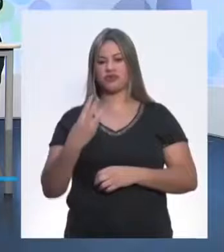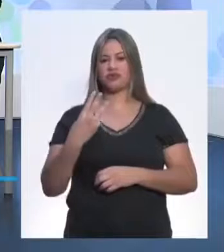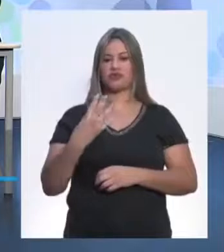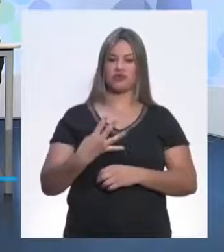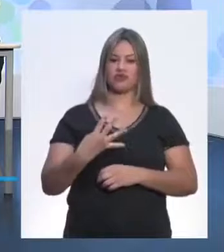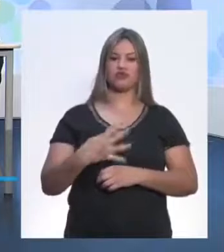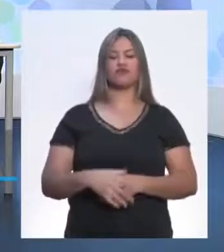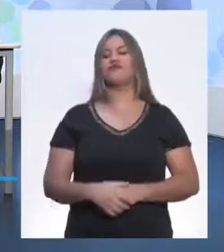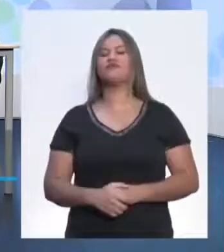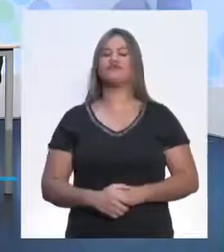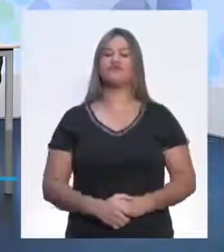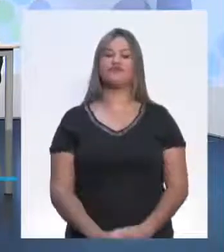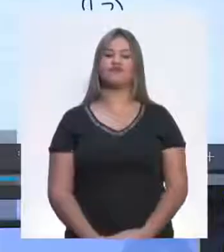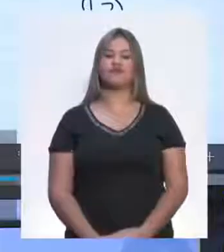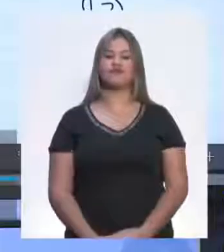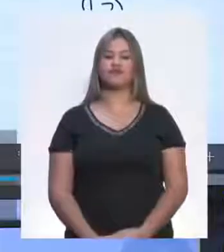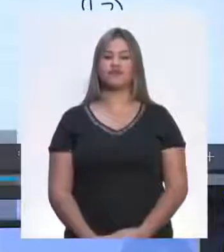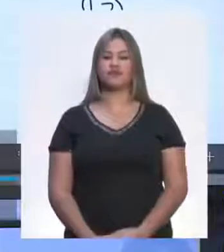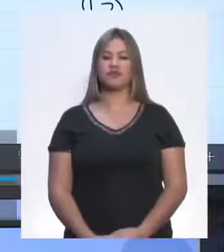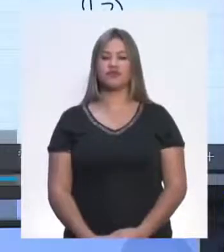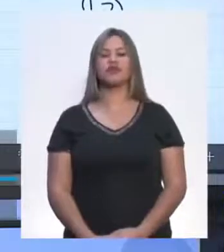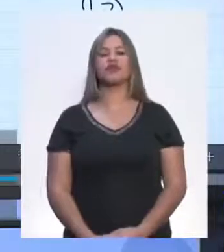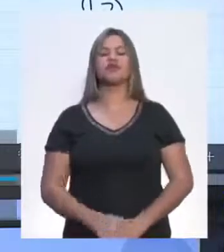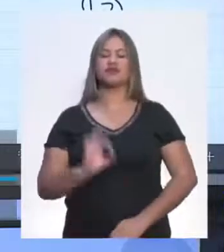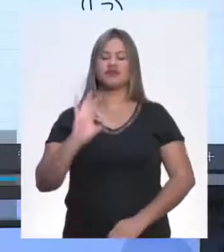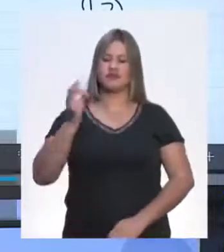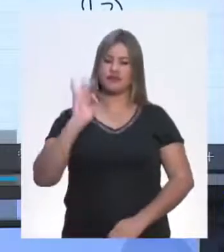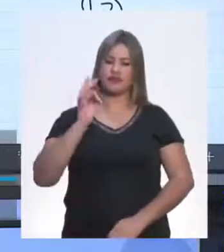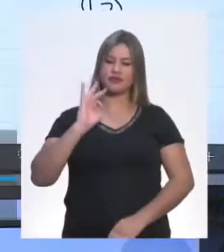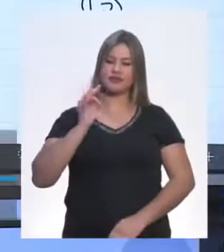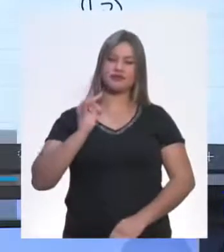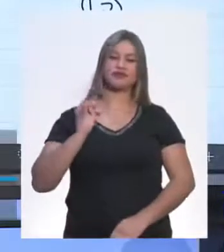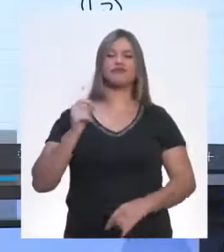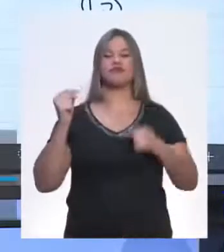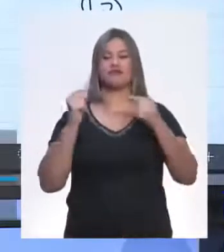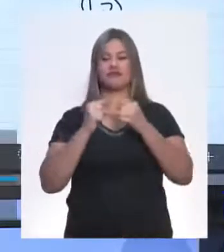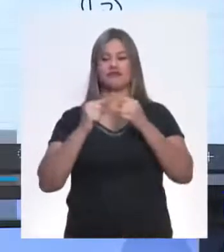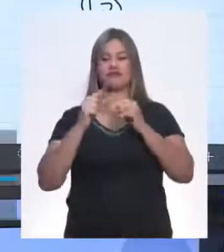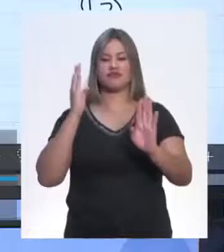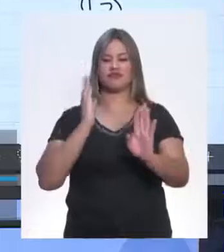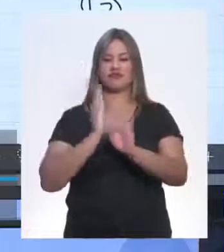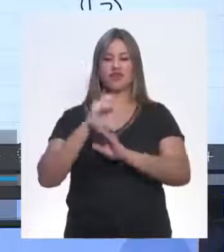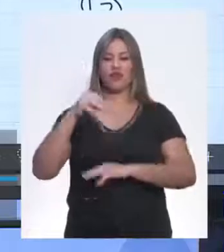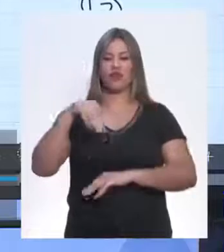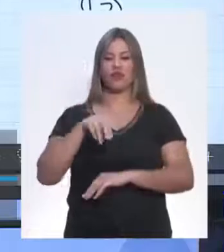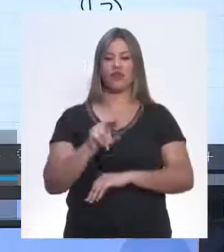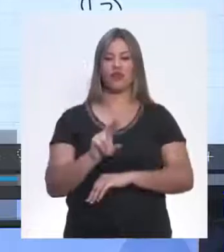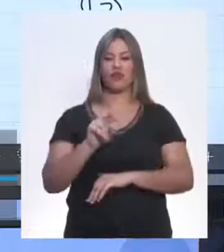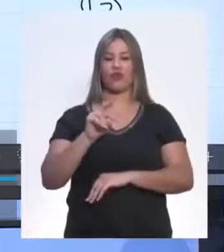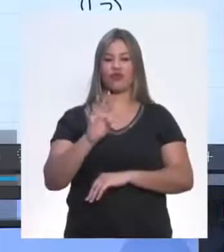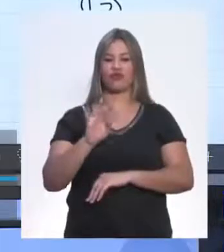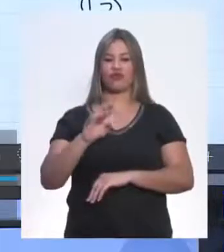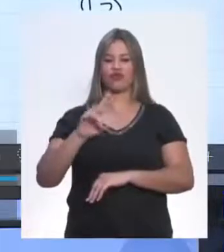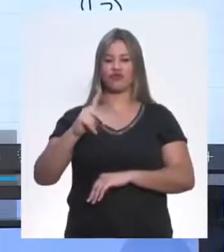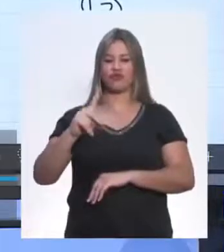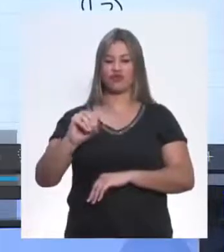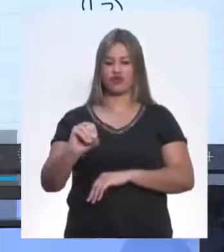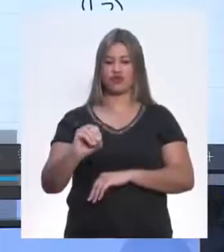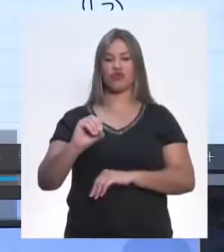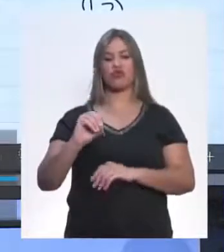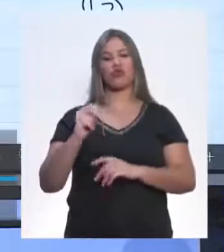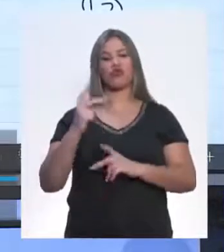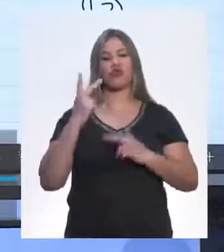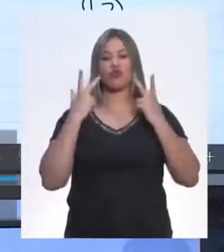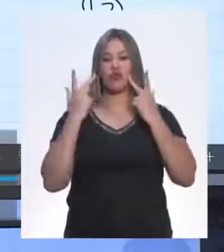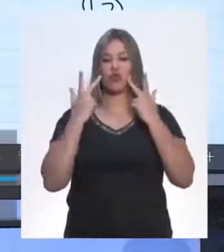correto? Isso mesmo. Então, essa é uma das formas, né, de vocês encontrarem o múltiplo comum. Claro, se você colocar na tabuada ou